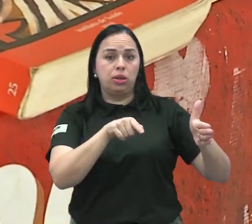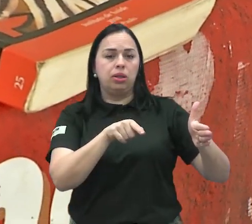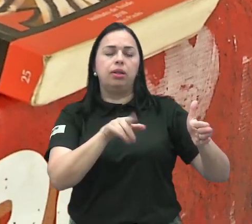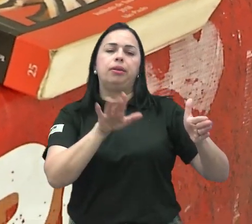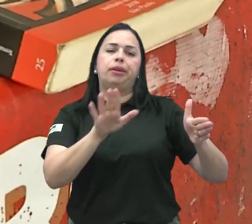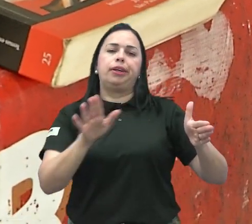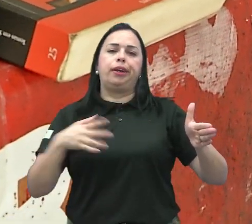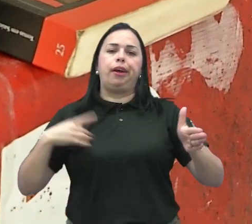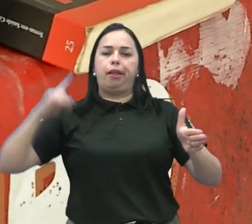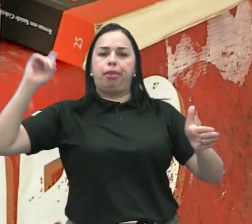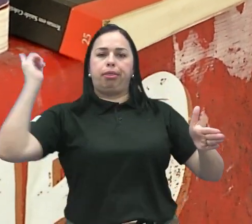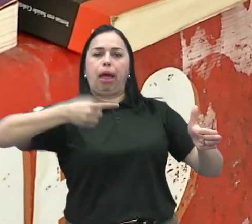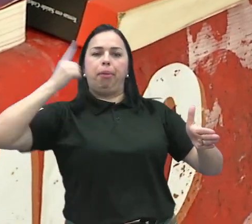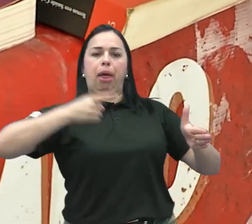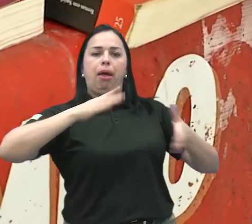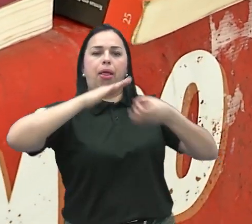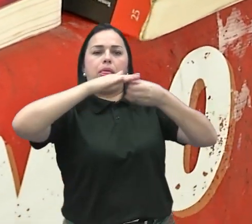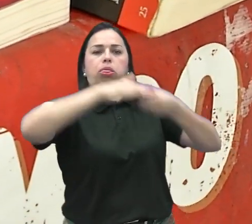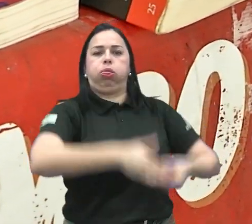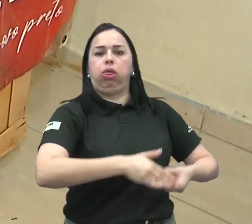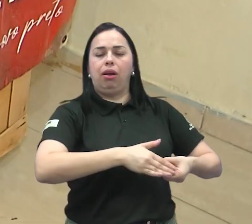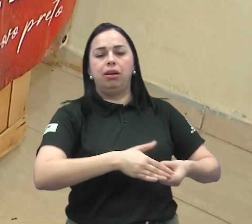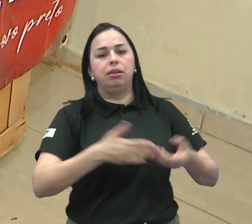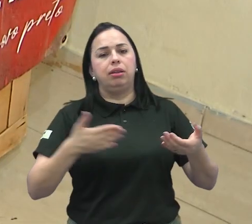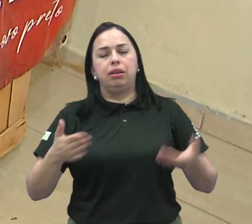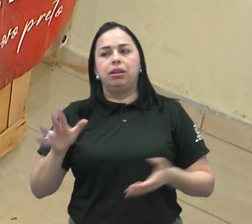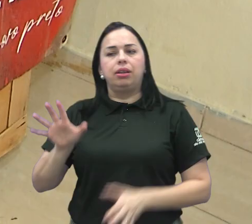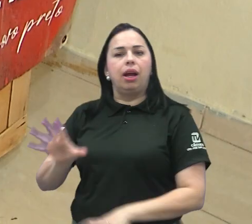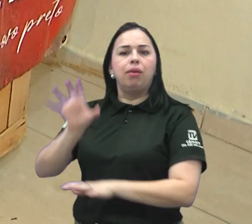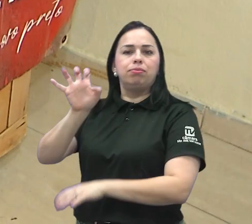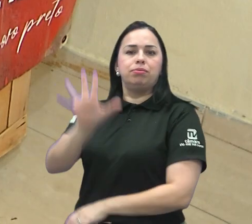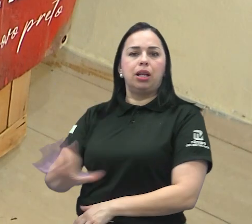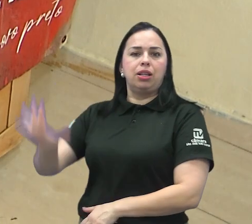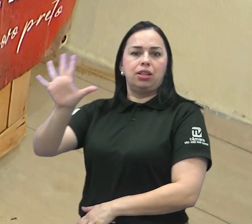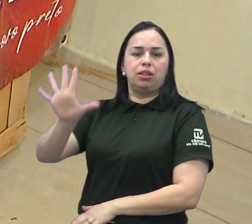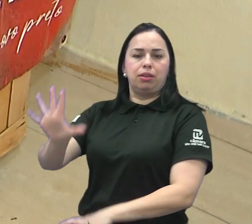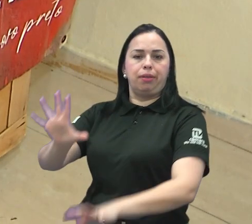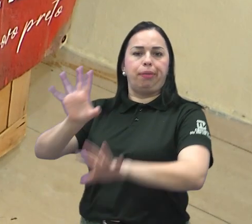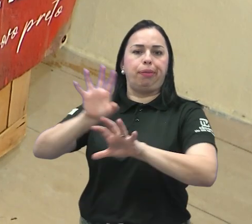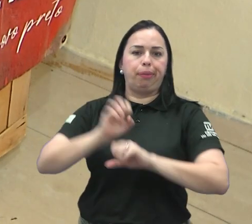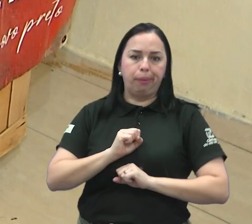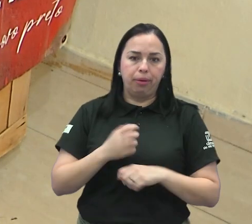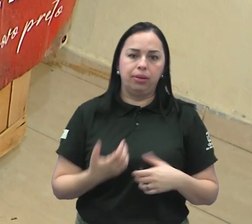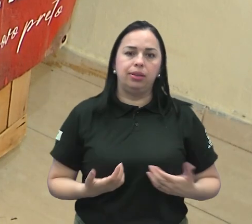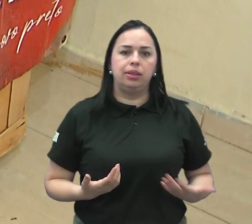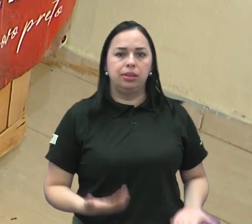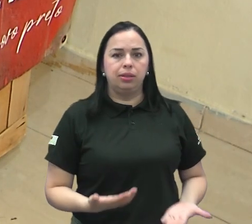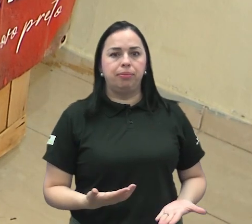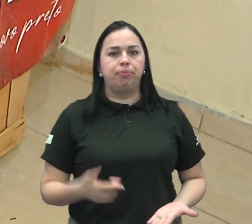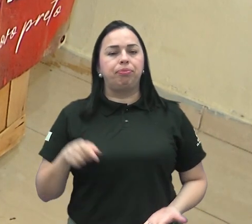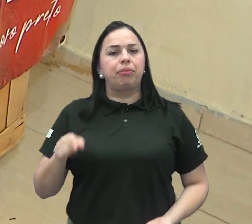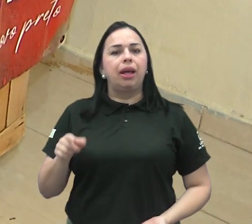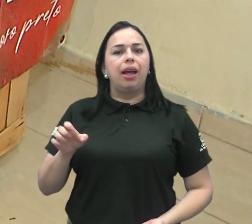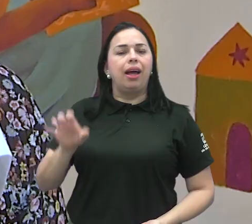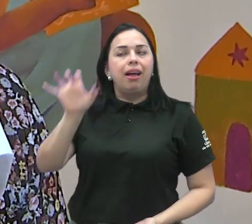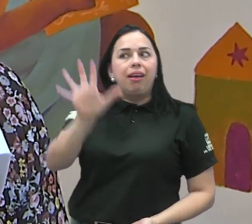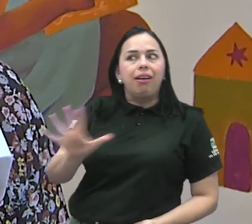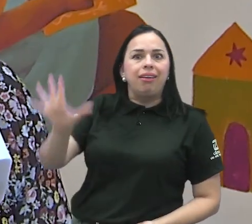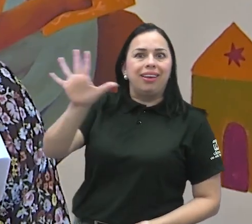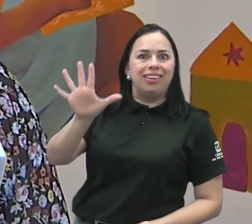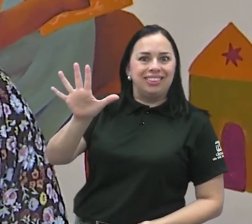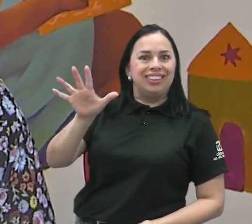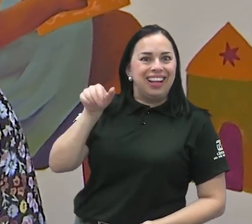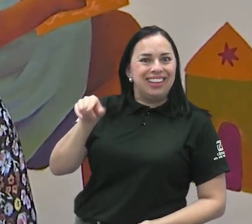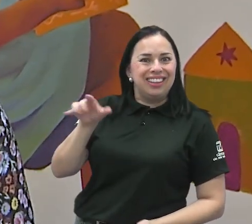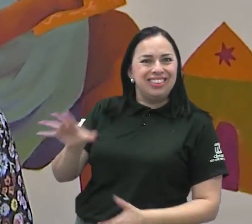de colonização que apagou o conhecimento ancestral ao impor um modelo baseado no modo de vida europeu. Essa